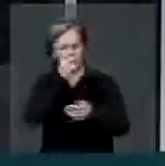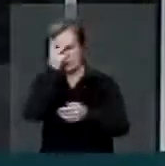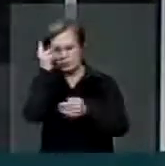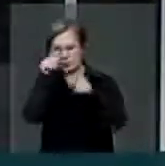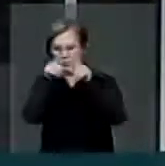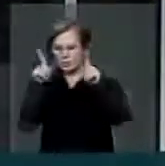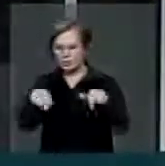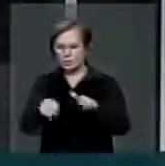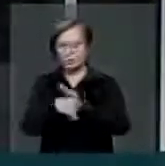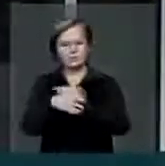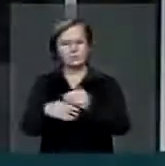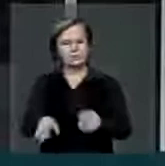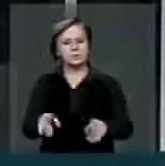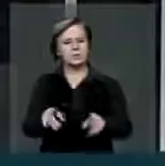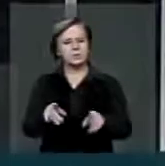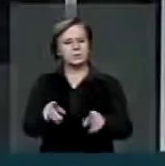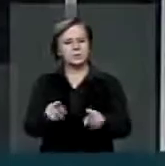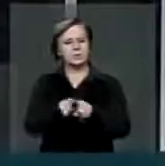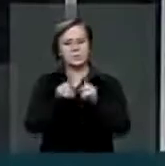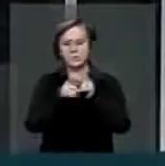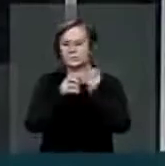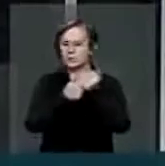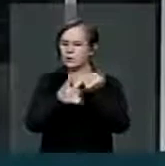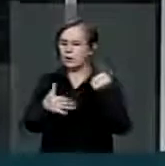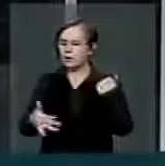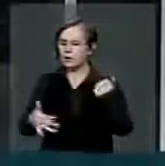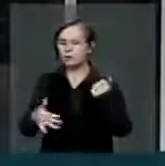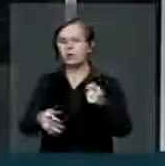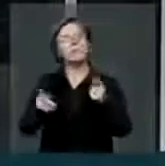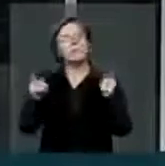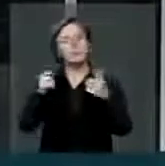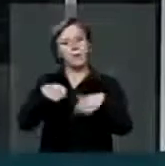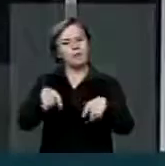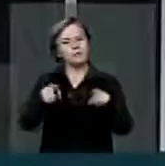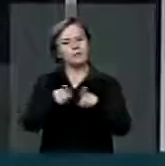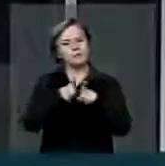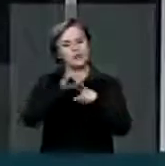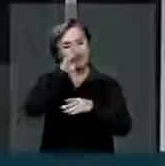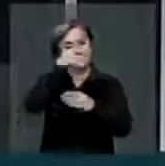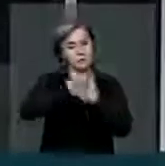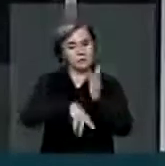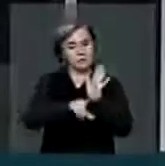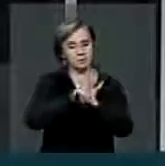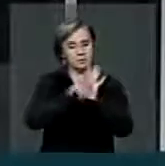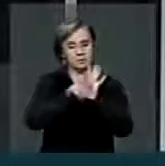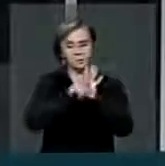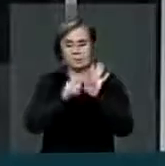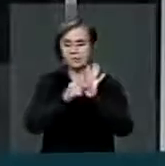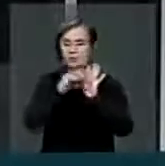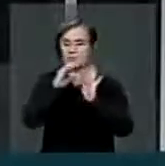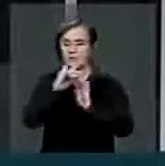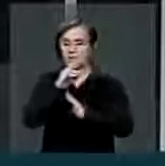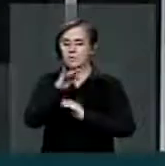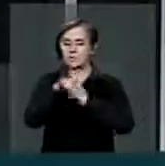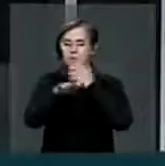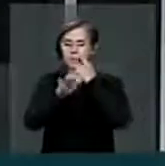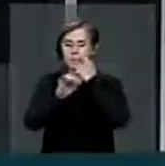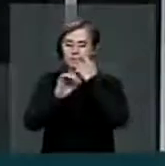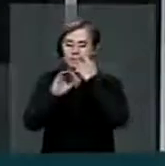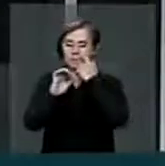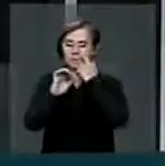por que não serem também enquadrados nesta lei que tipifica como crime hediondo, como